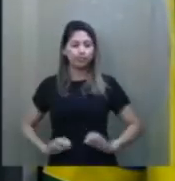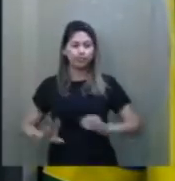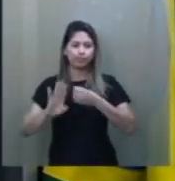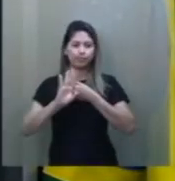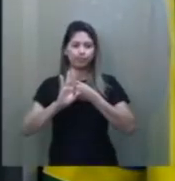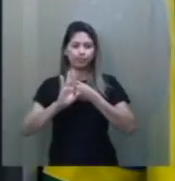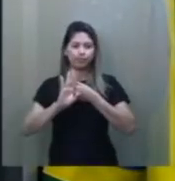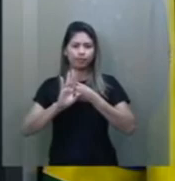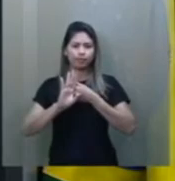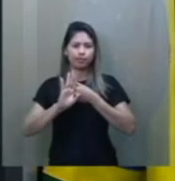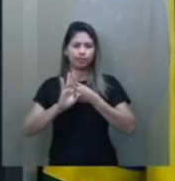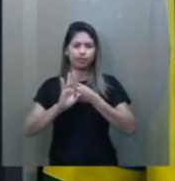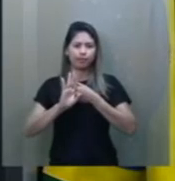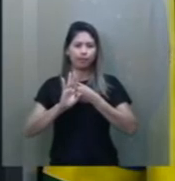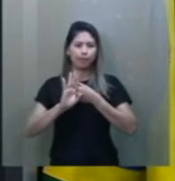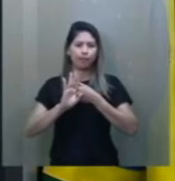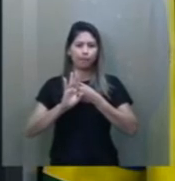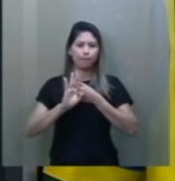mais.